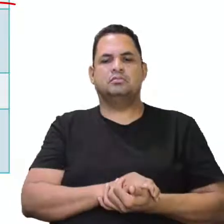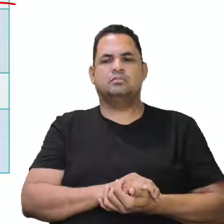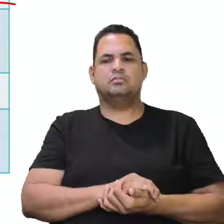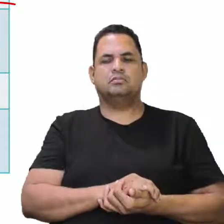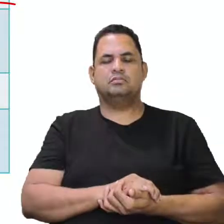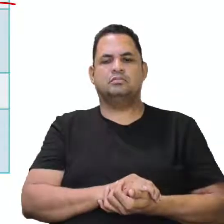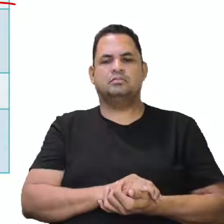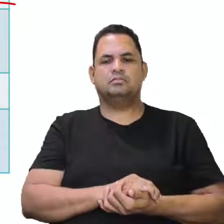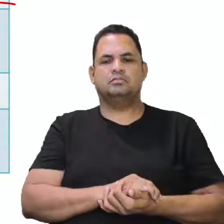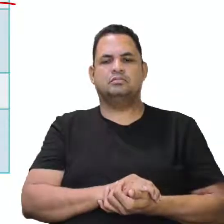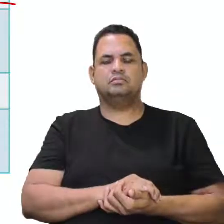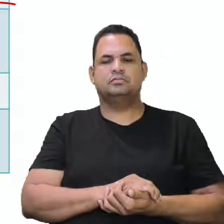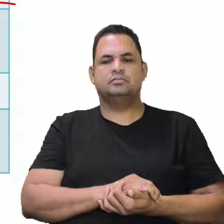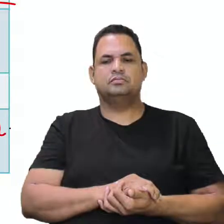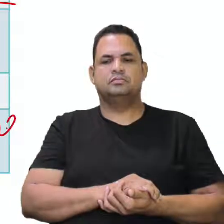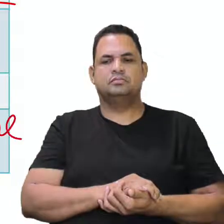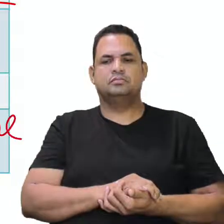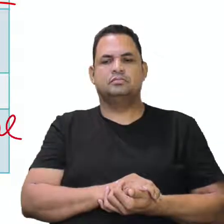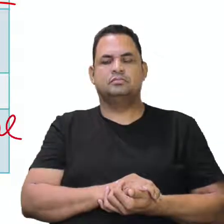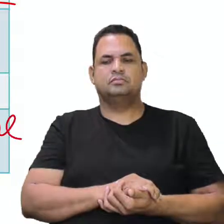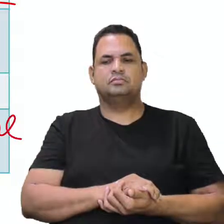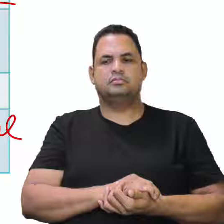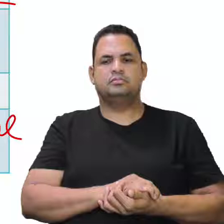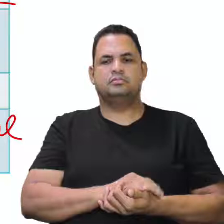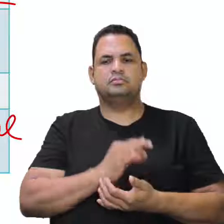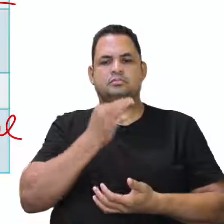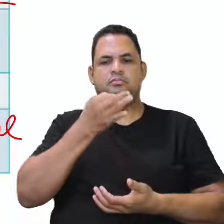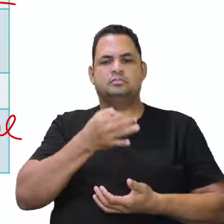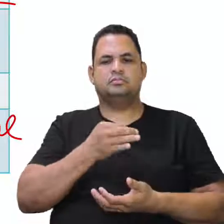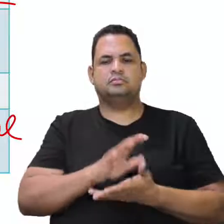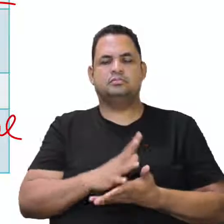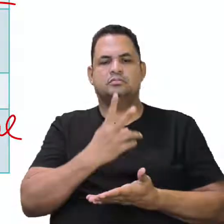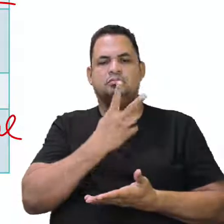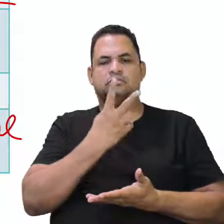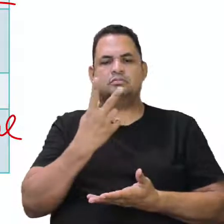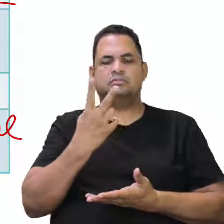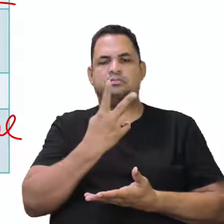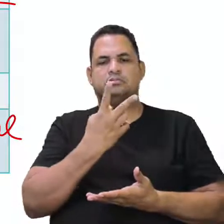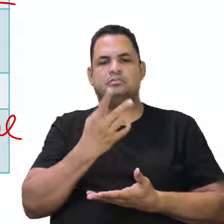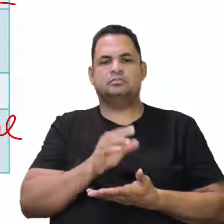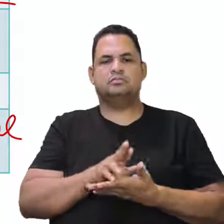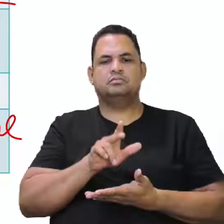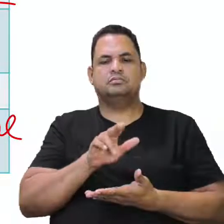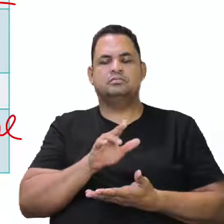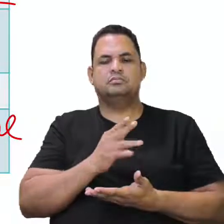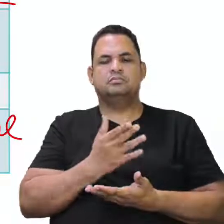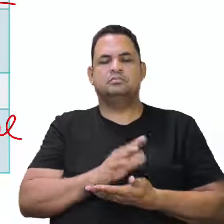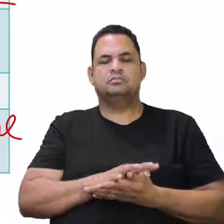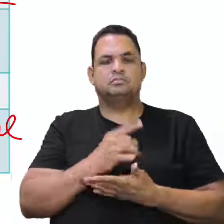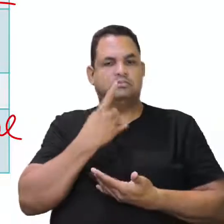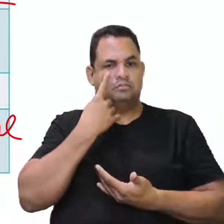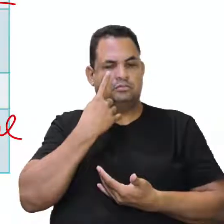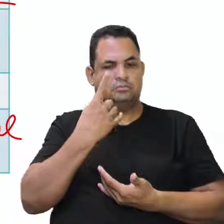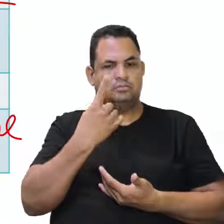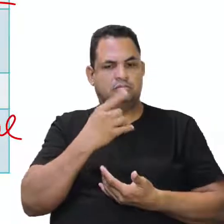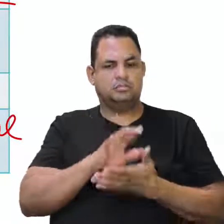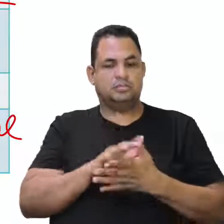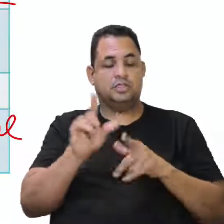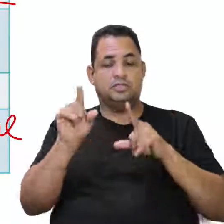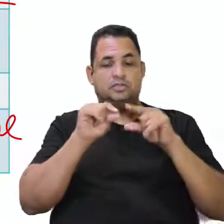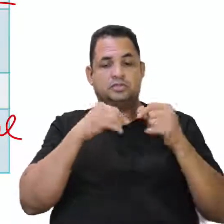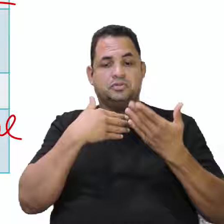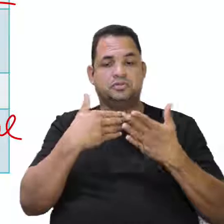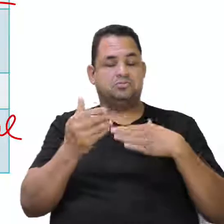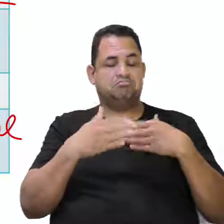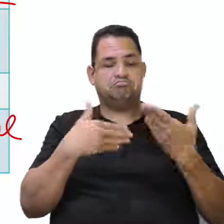everyone. Everyone can help me. Certo? Os dois são a mesma coisa, uma questão de você, de